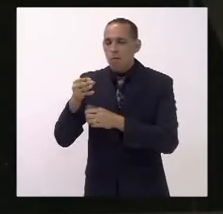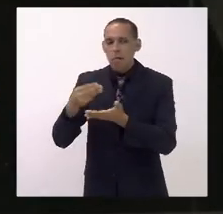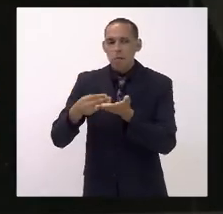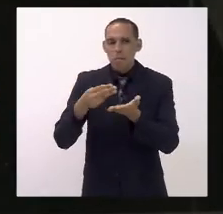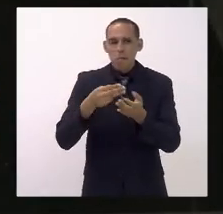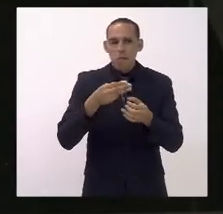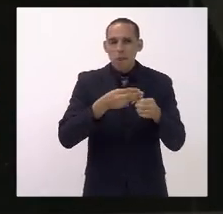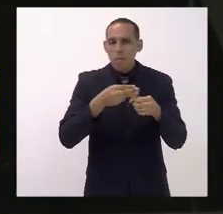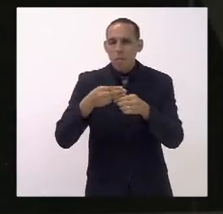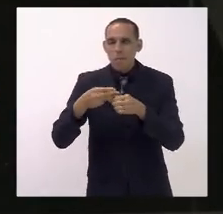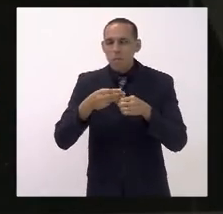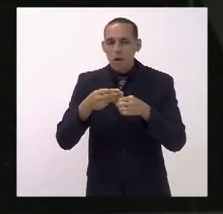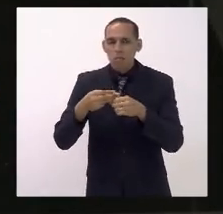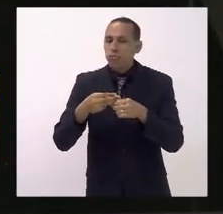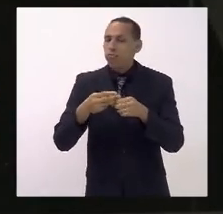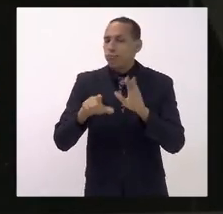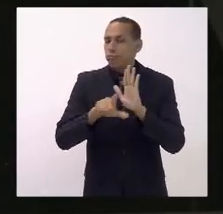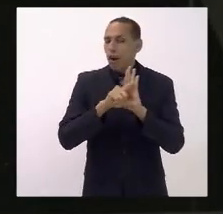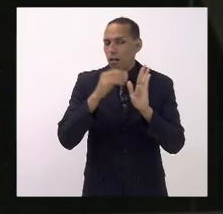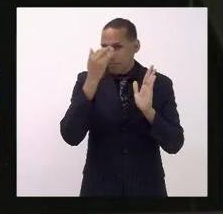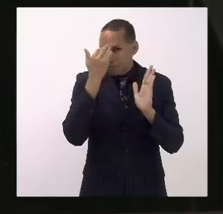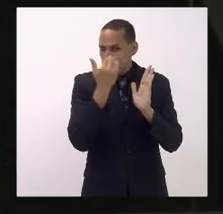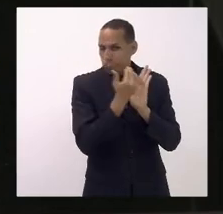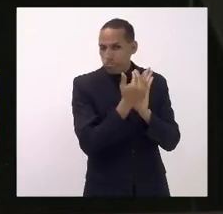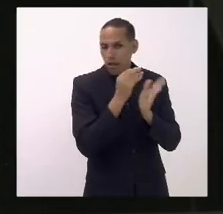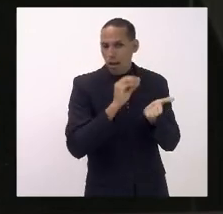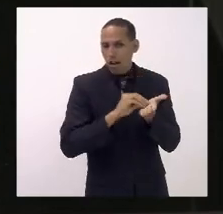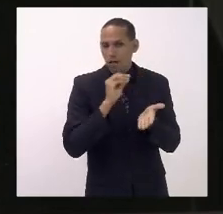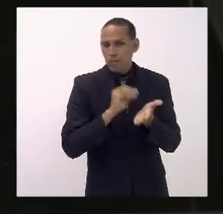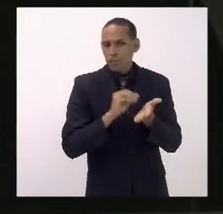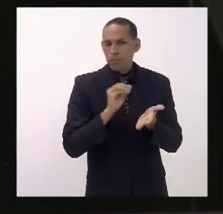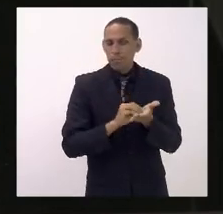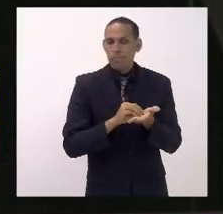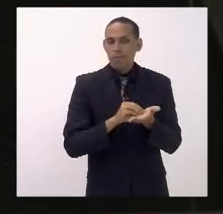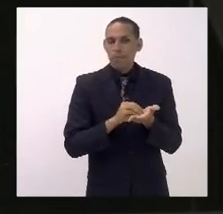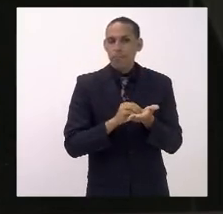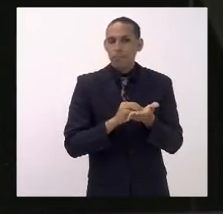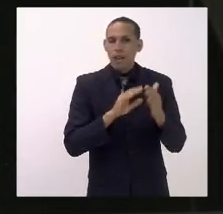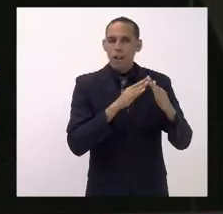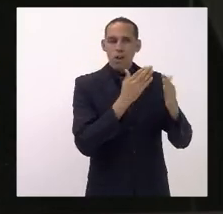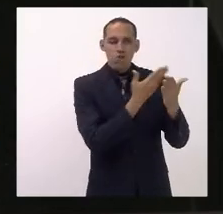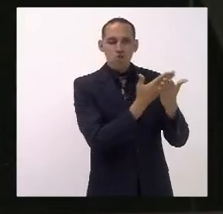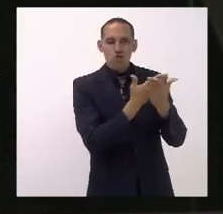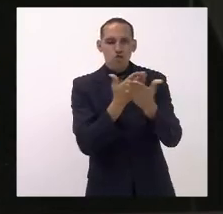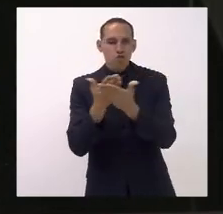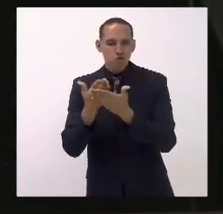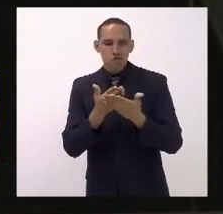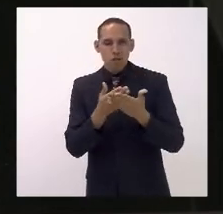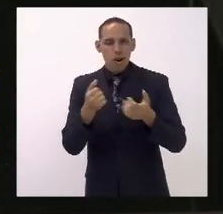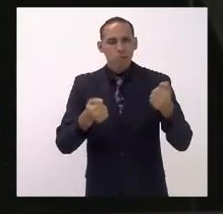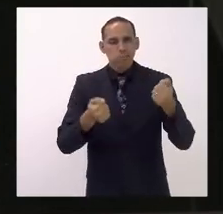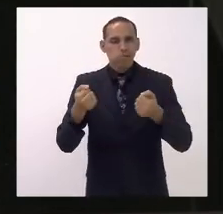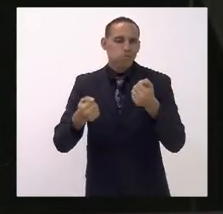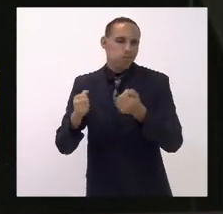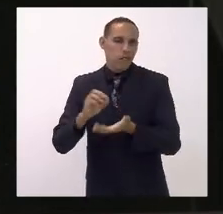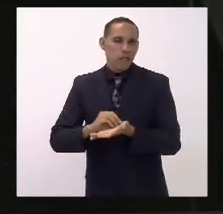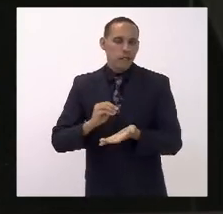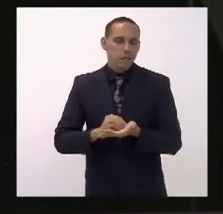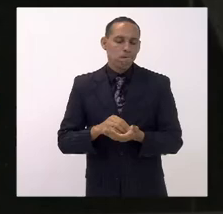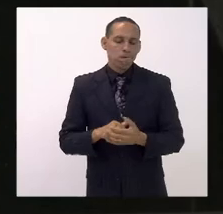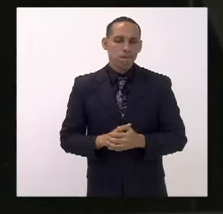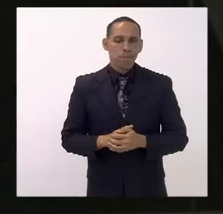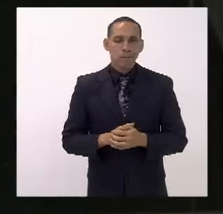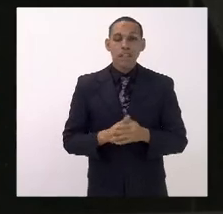não vem sendo devidamente observada pelas autoescolas, não é? Tirando